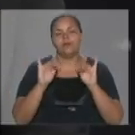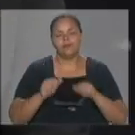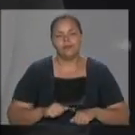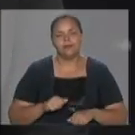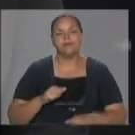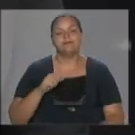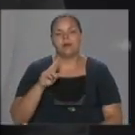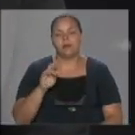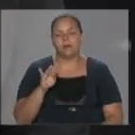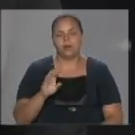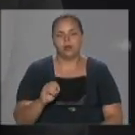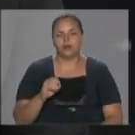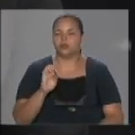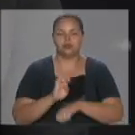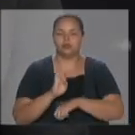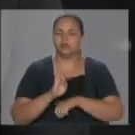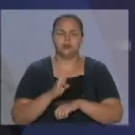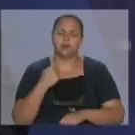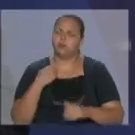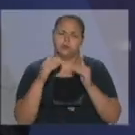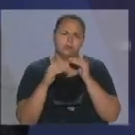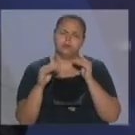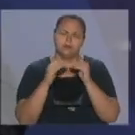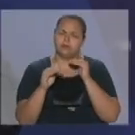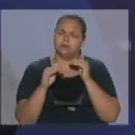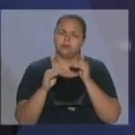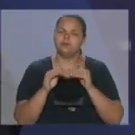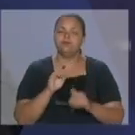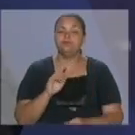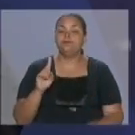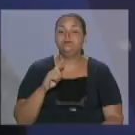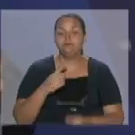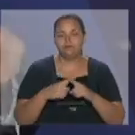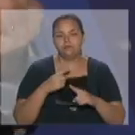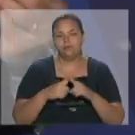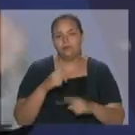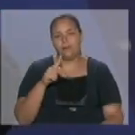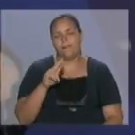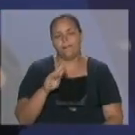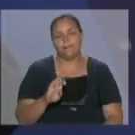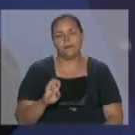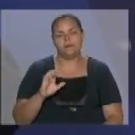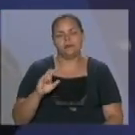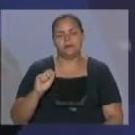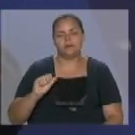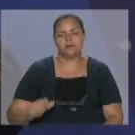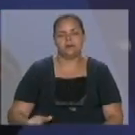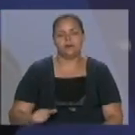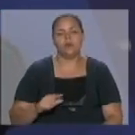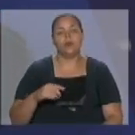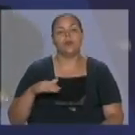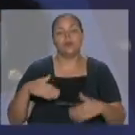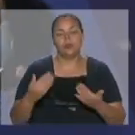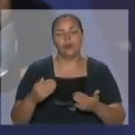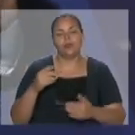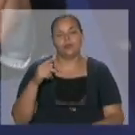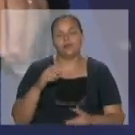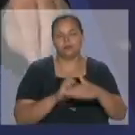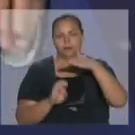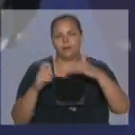Repetro no estado. O senhor não concorda, né? Não, porque, de novo, o pré-sal, por exemplo, quando